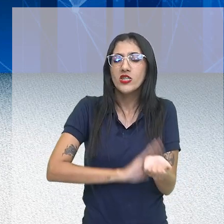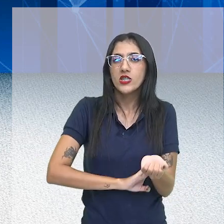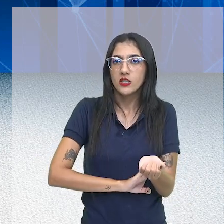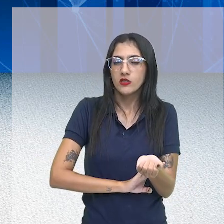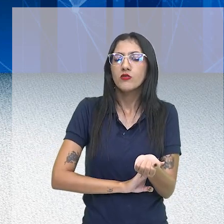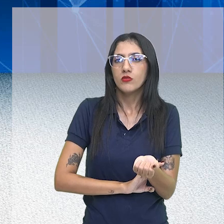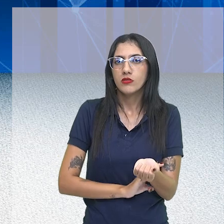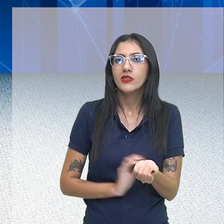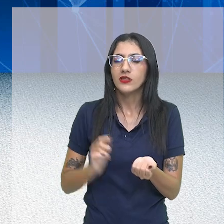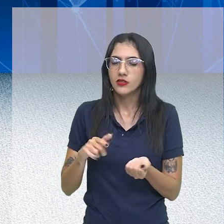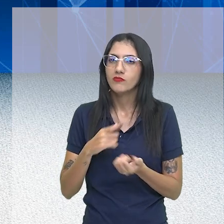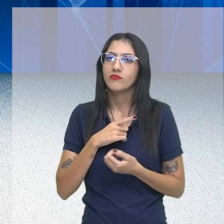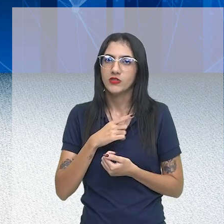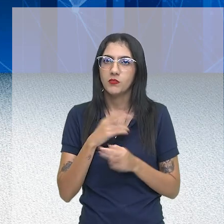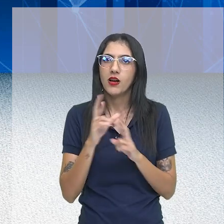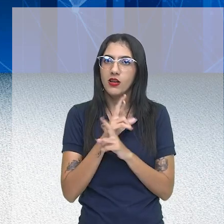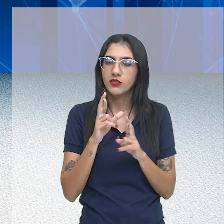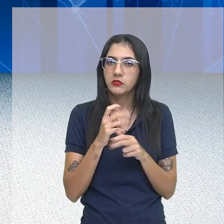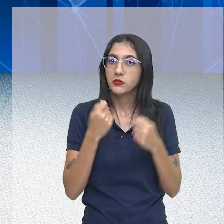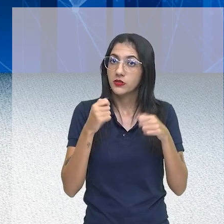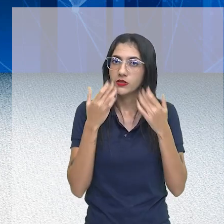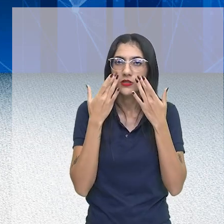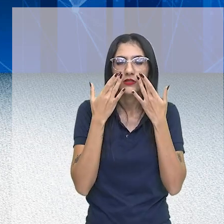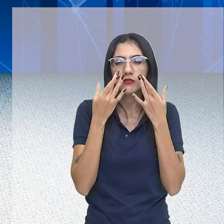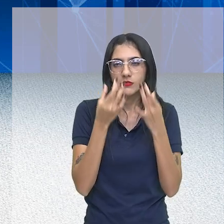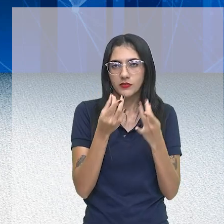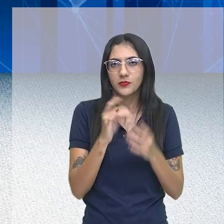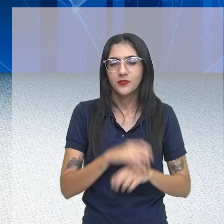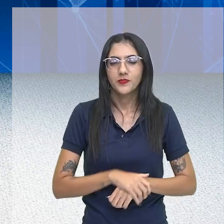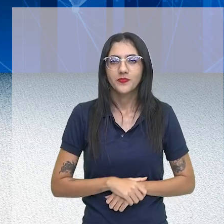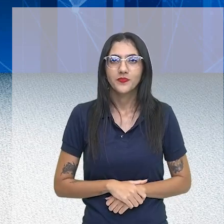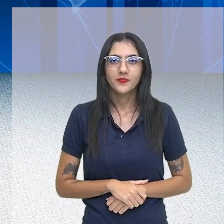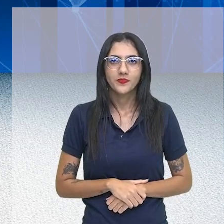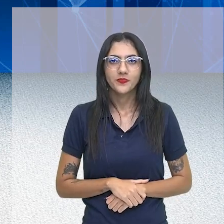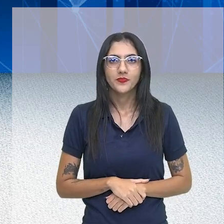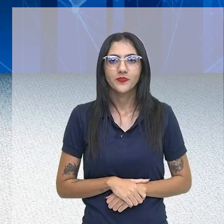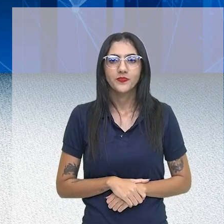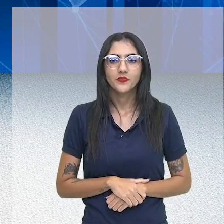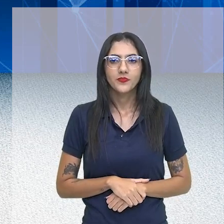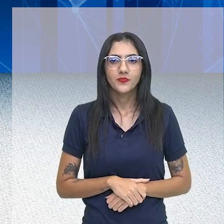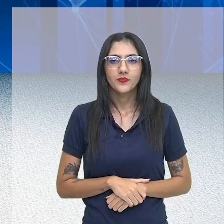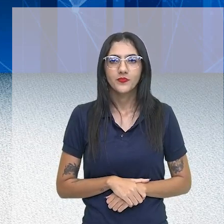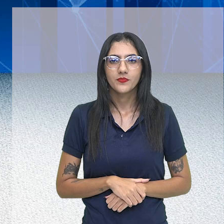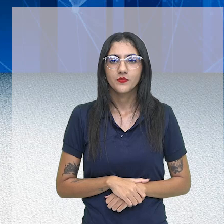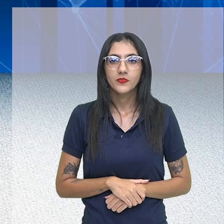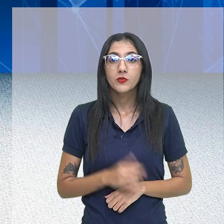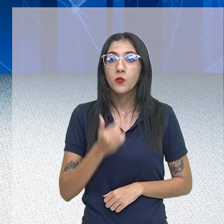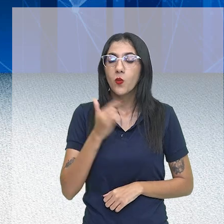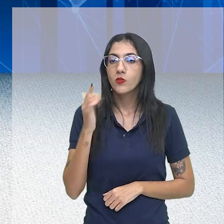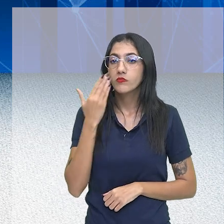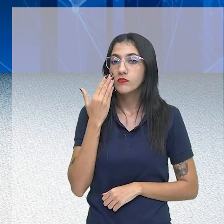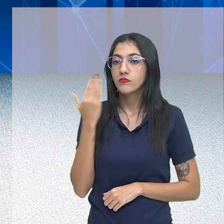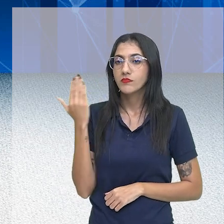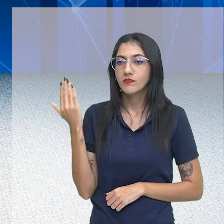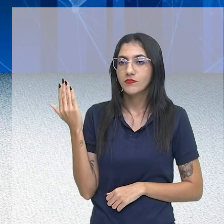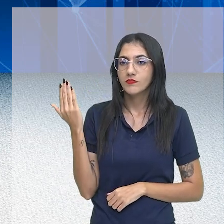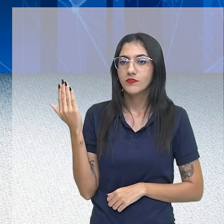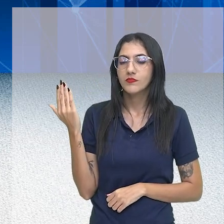isso precisa ser observado, ok? Temos um outro ponto aqui importante também, que é